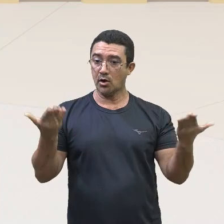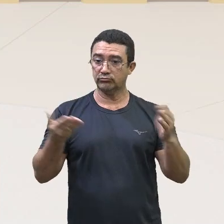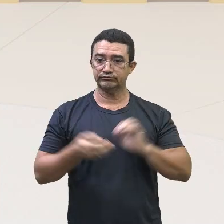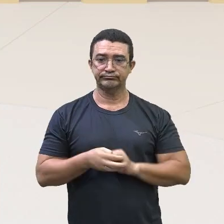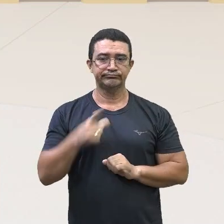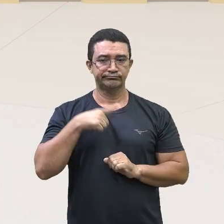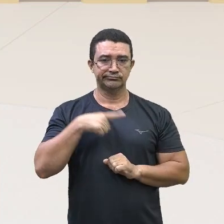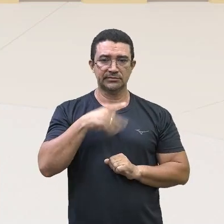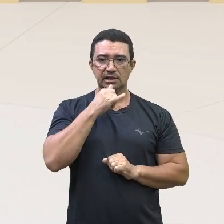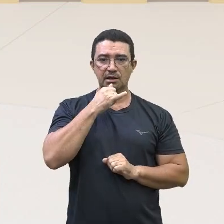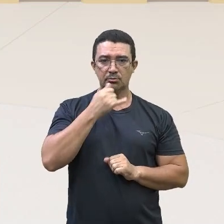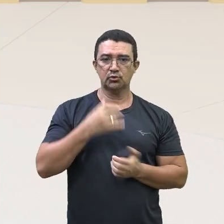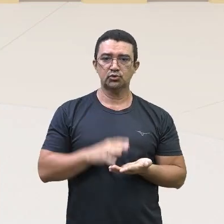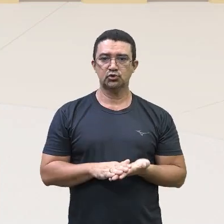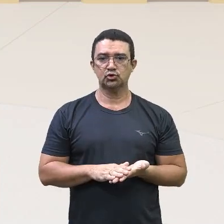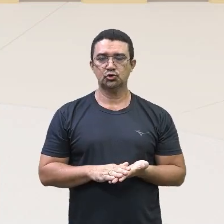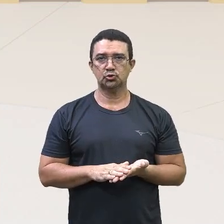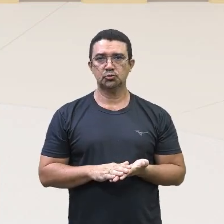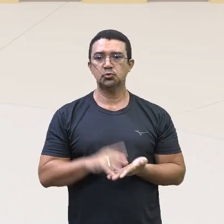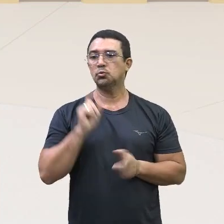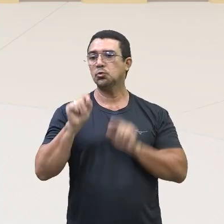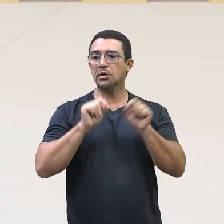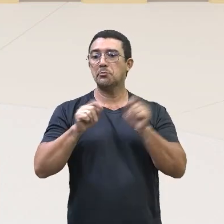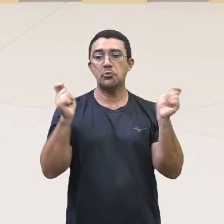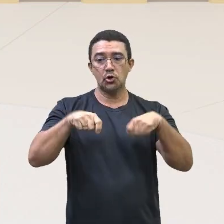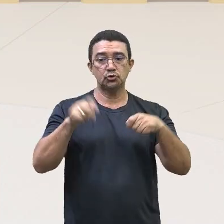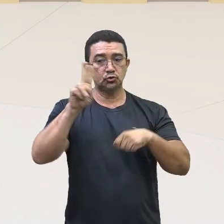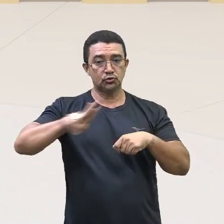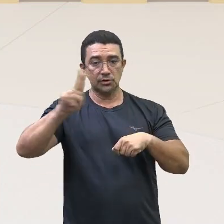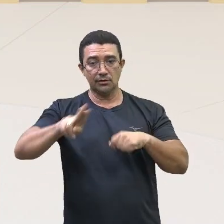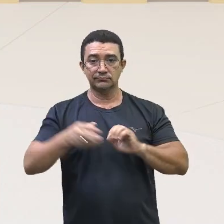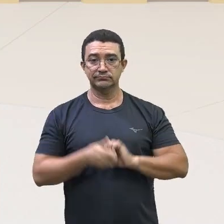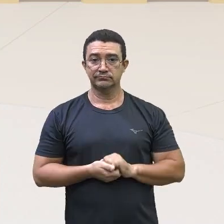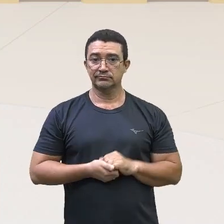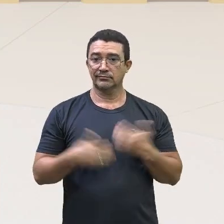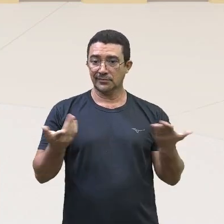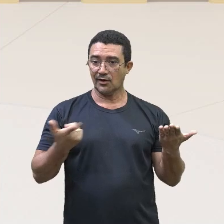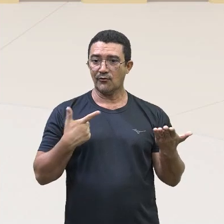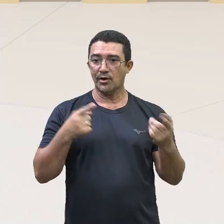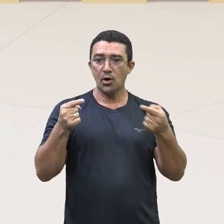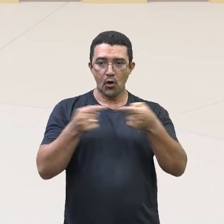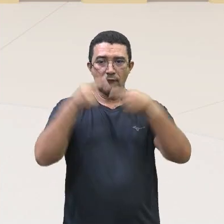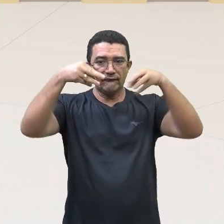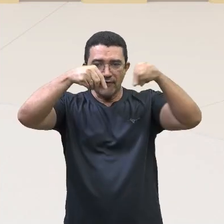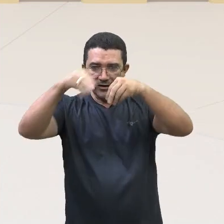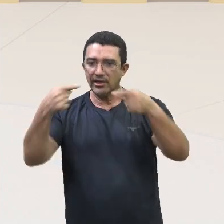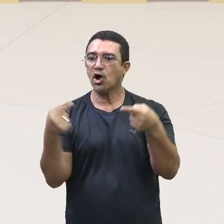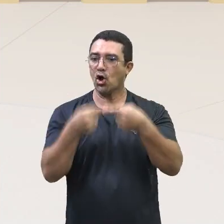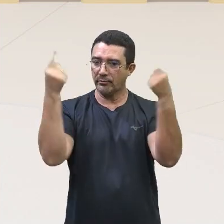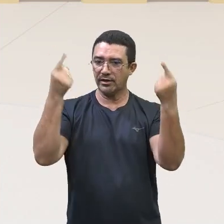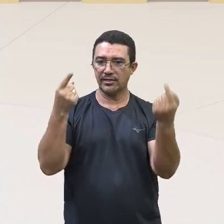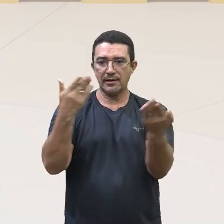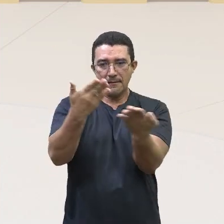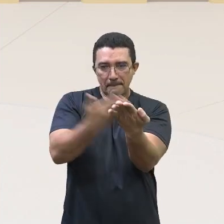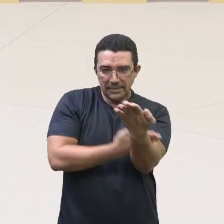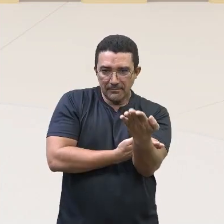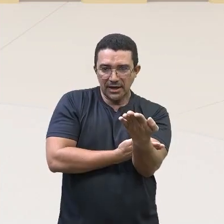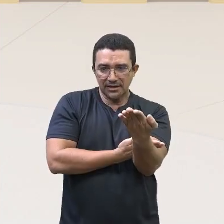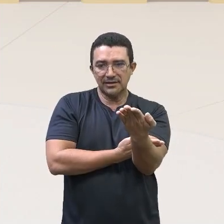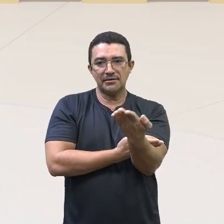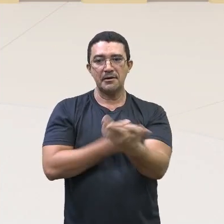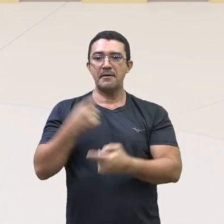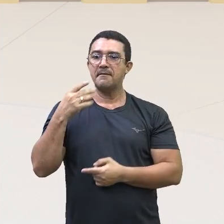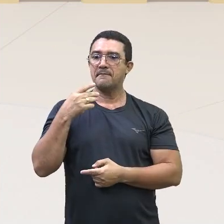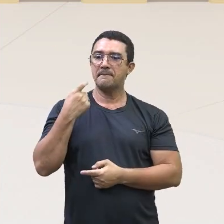Nós temos, então, quais situações eu posso utilizar. Obviamente, falar que cai bem com tambaqui, açaí, piracuí. Para um amazonense, é